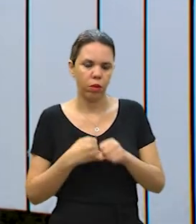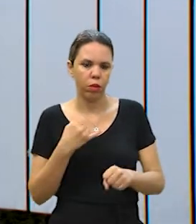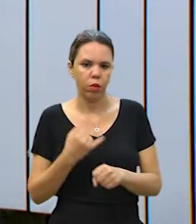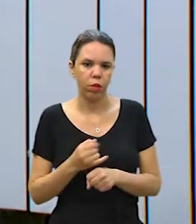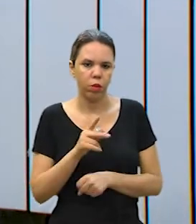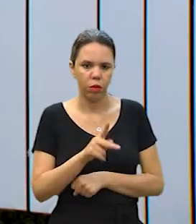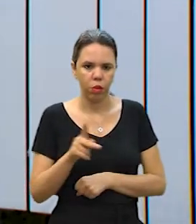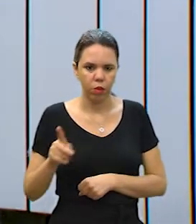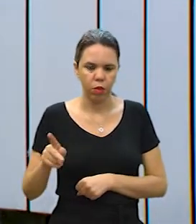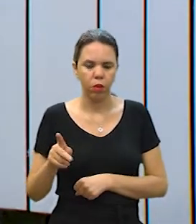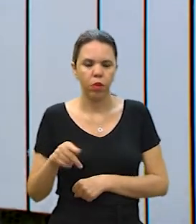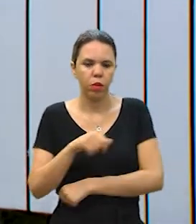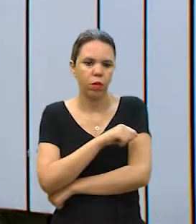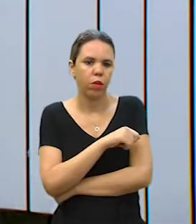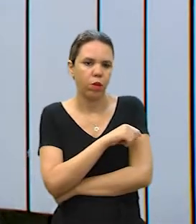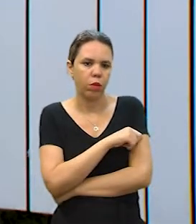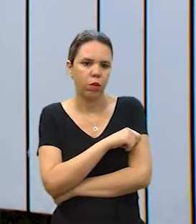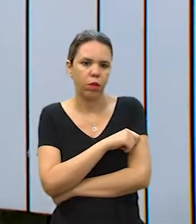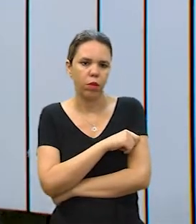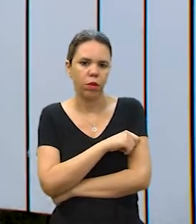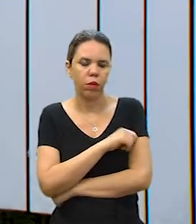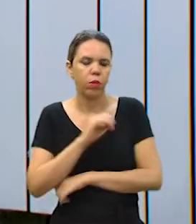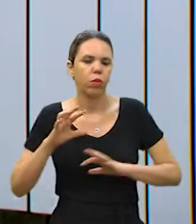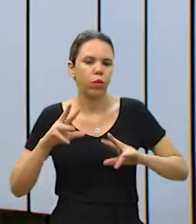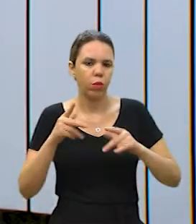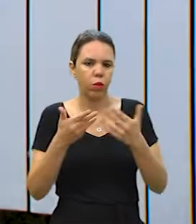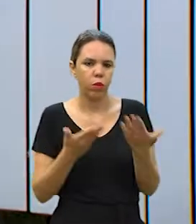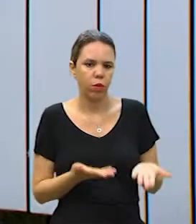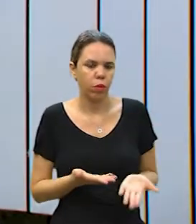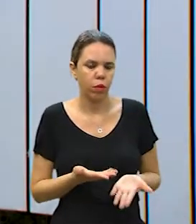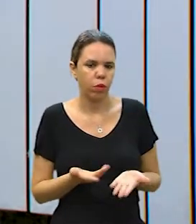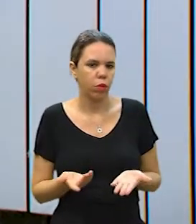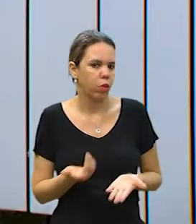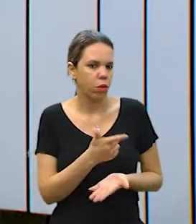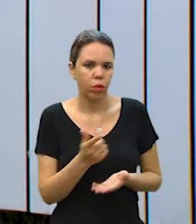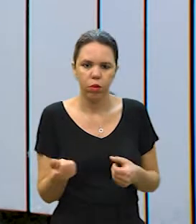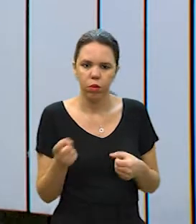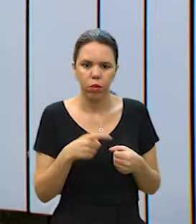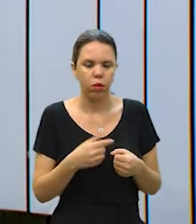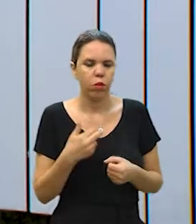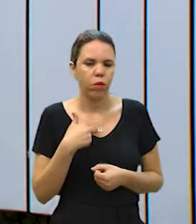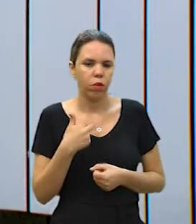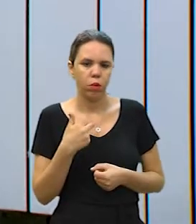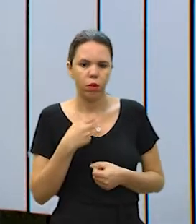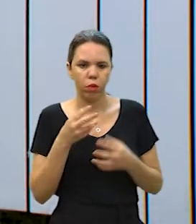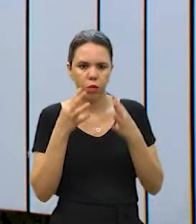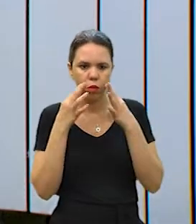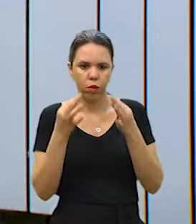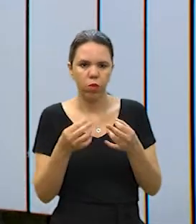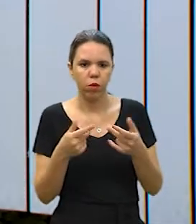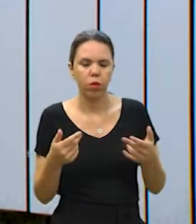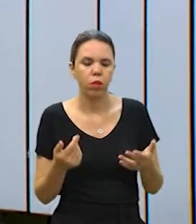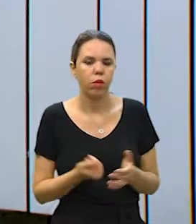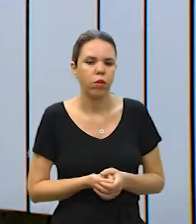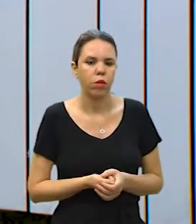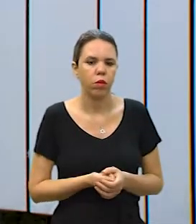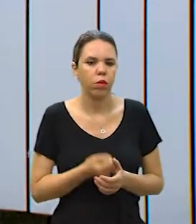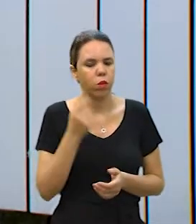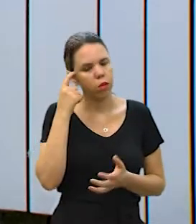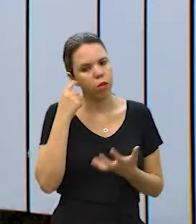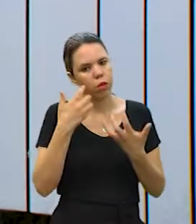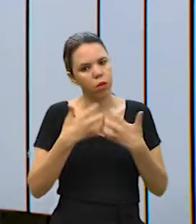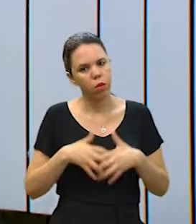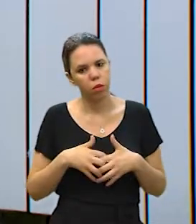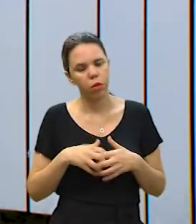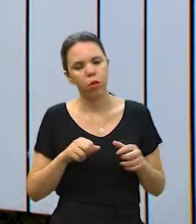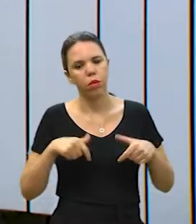professores e para os alunos, tudo isso não tem volta. Tá. A gente tem que olhar com outros olhos, repensar algumas